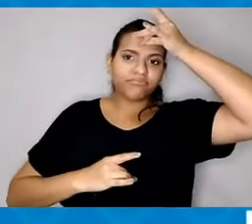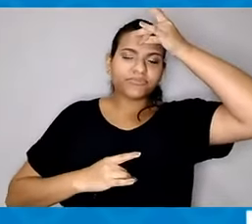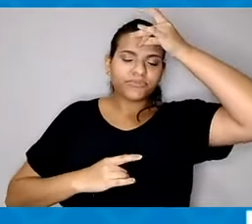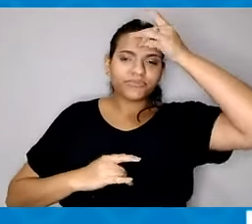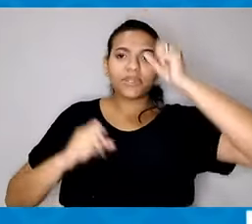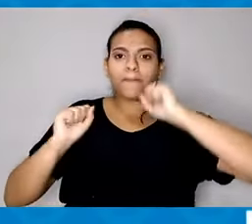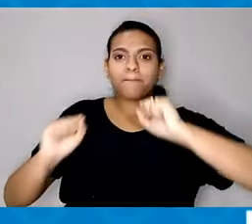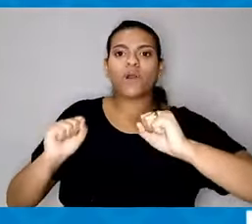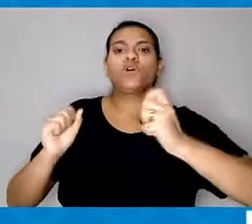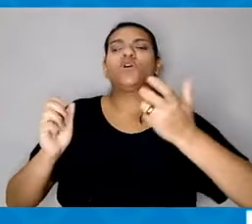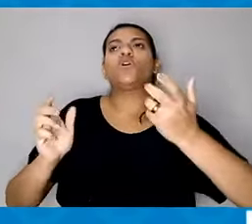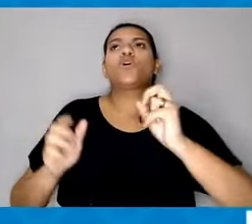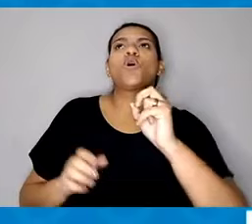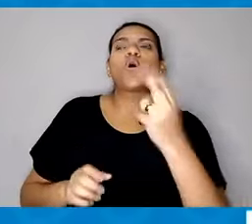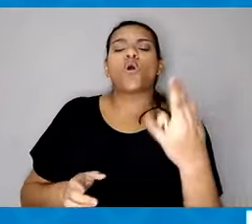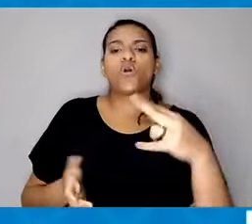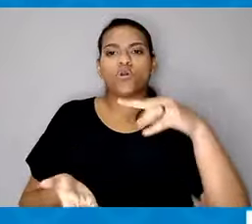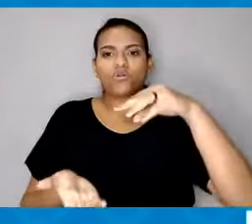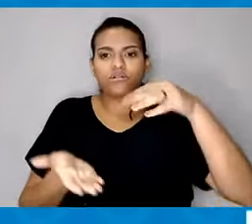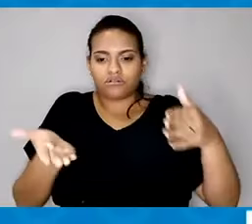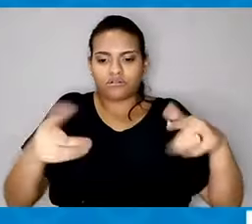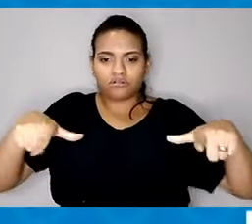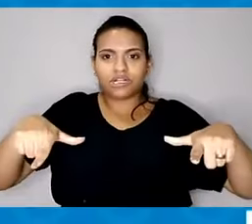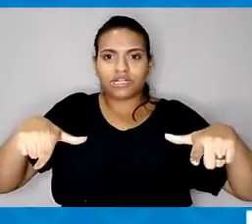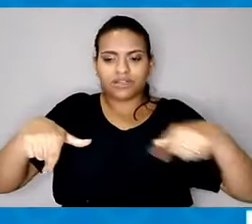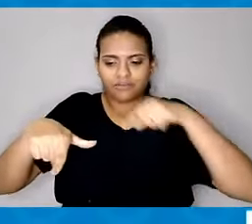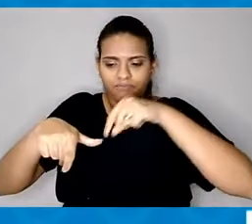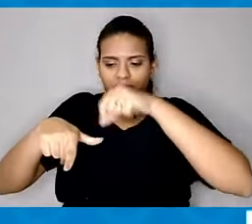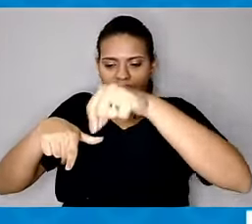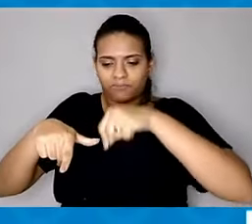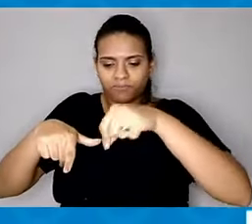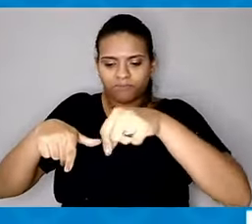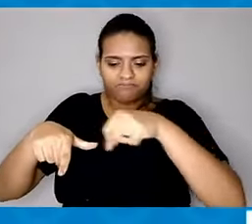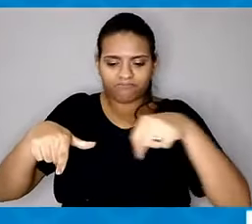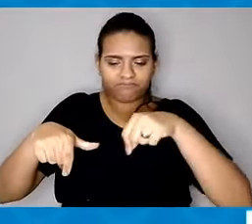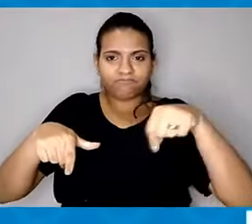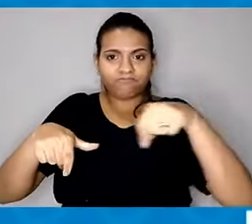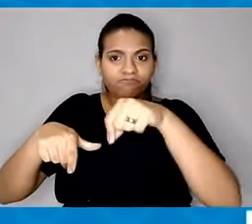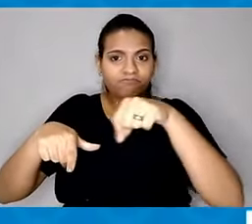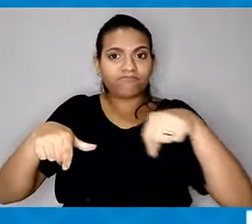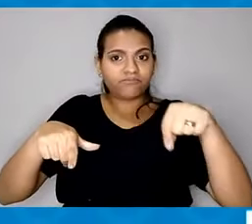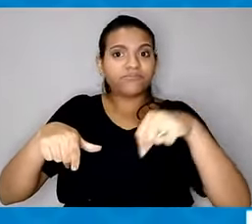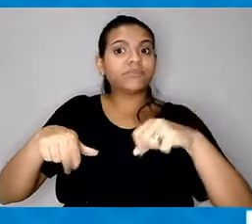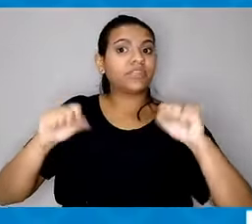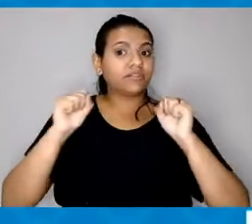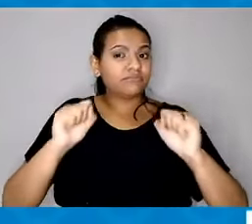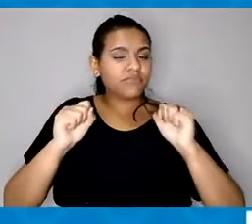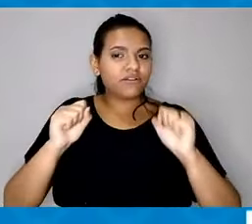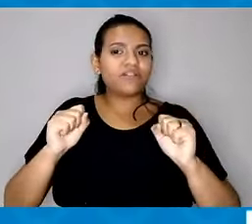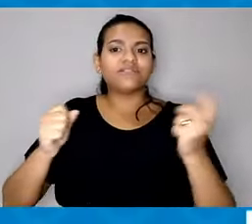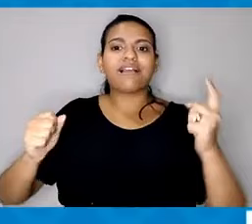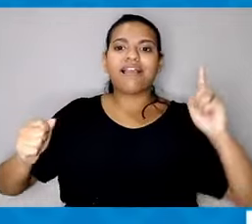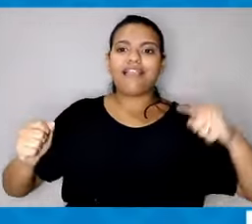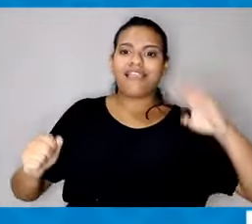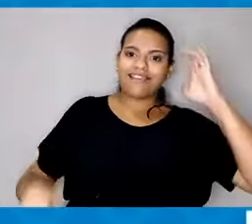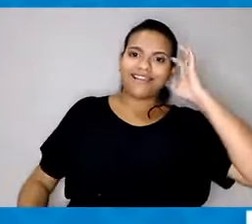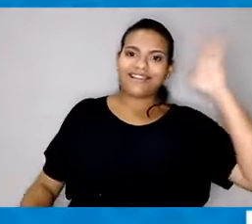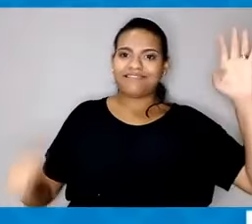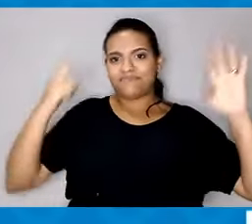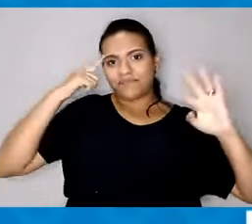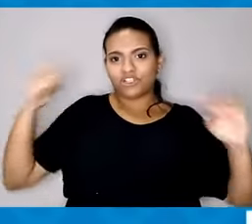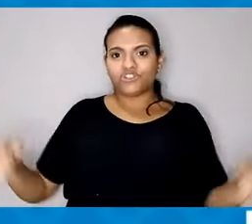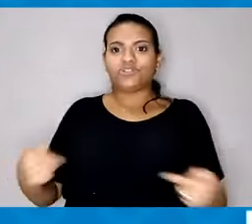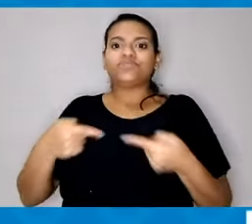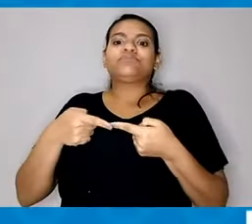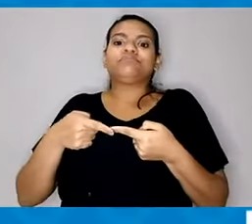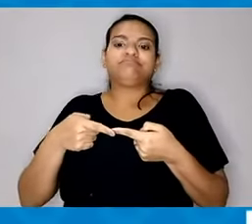é uma forma de dar materialidade a um aspecto imagético e imagístico de uma